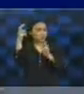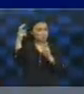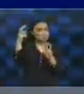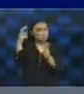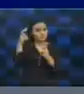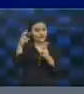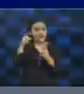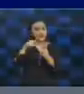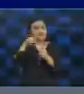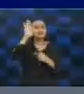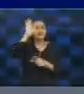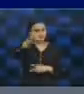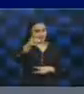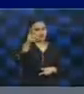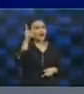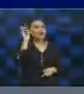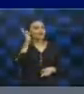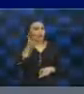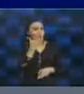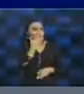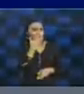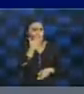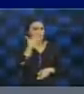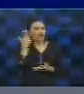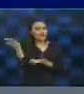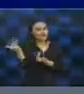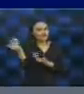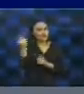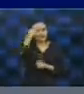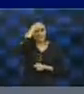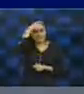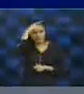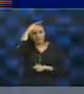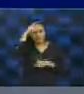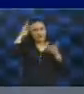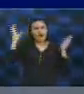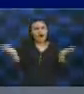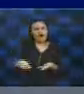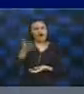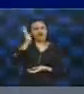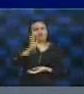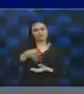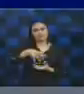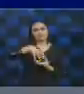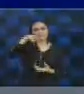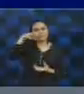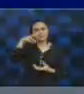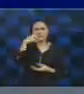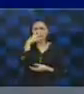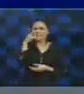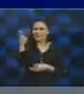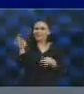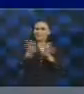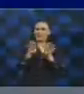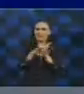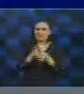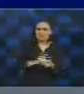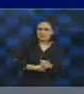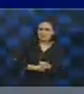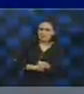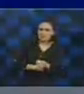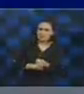jovem e agora é prefeito bem mais maduro. E tem bem mais maduro o mesmo comportamento destemperado, o